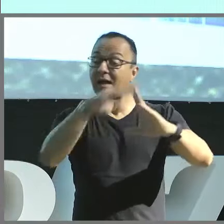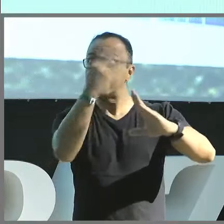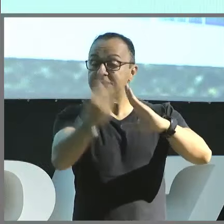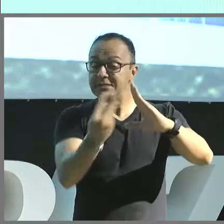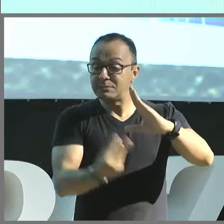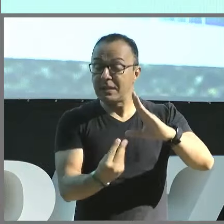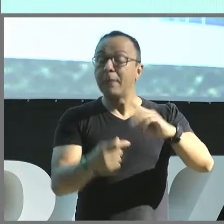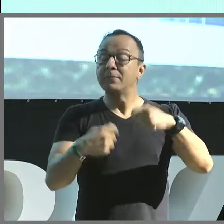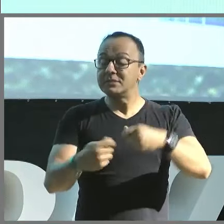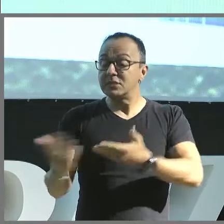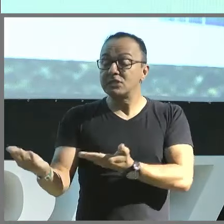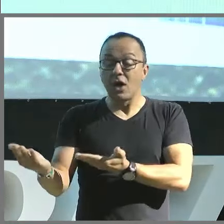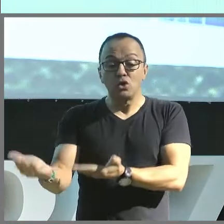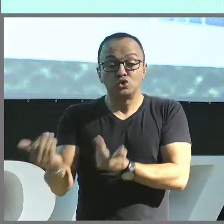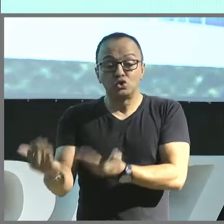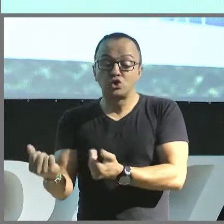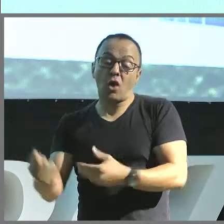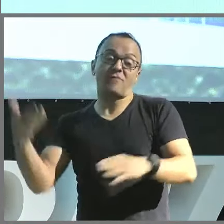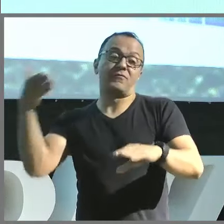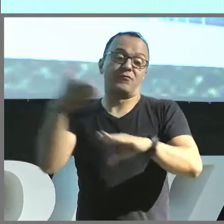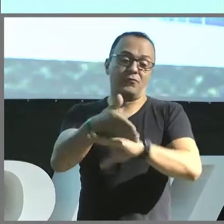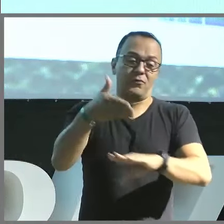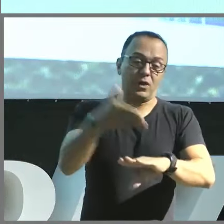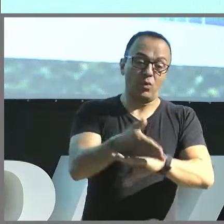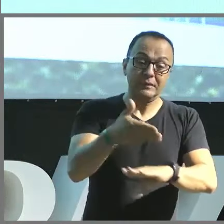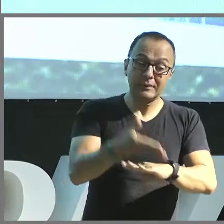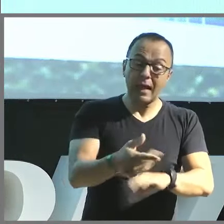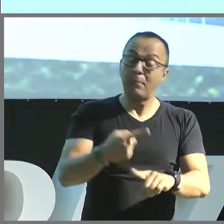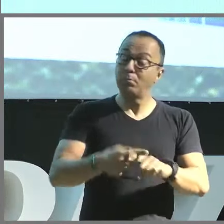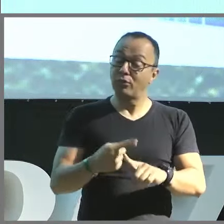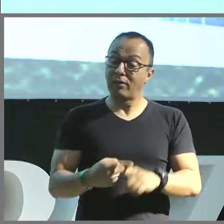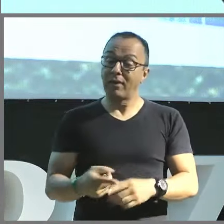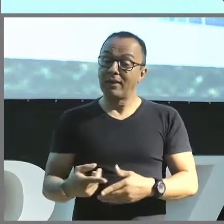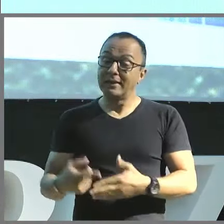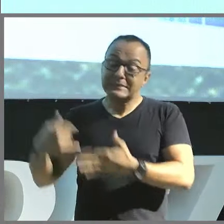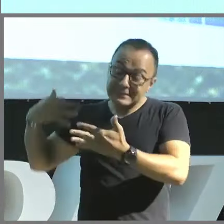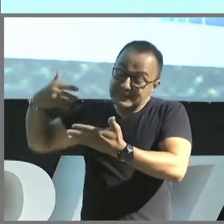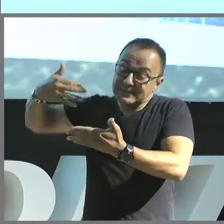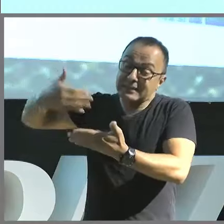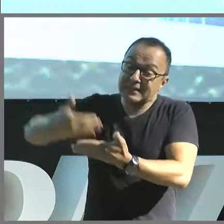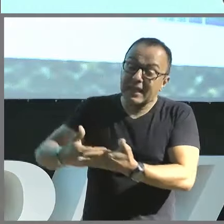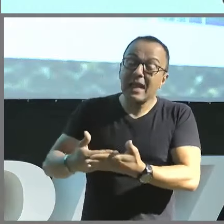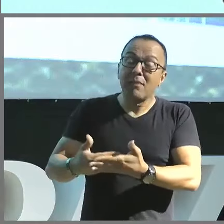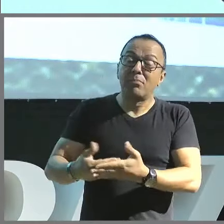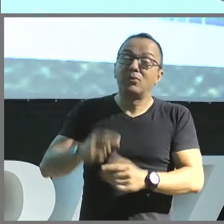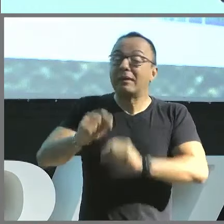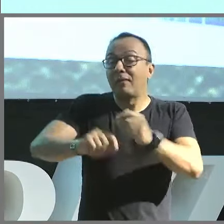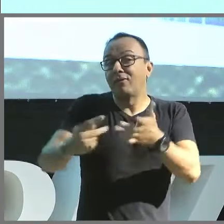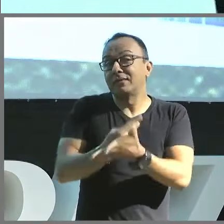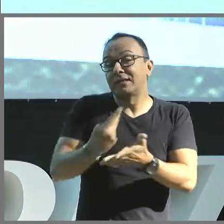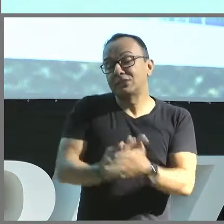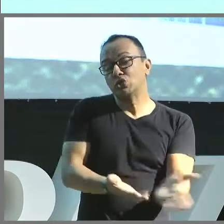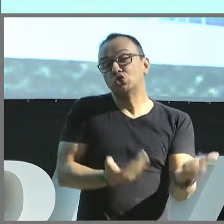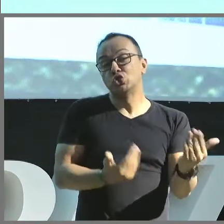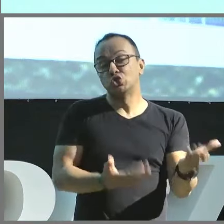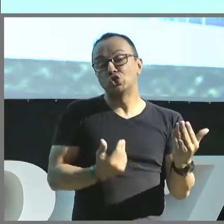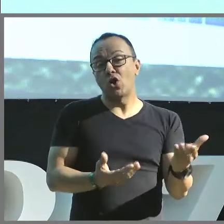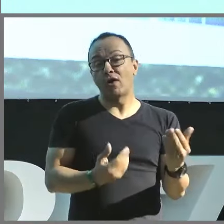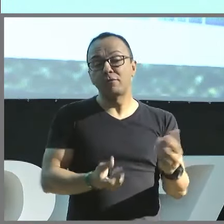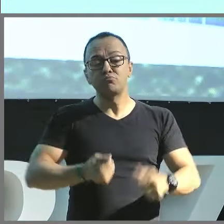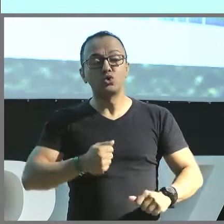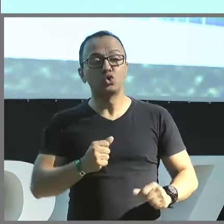numa certa medida, porque nesses tempos ele é muito dinâmico. O celular faz